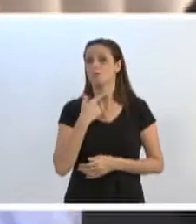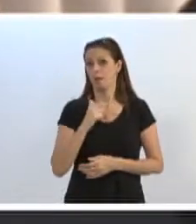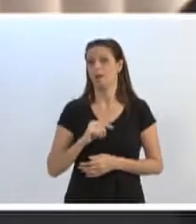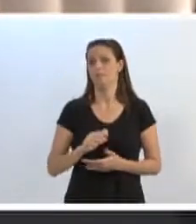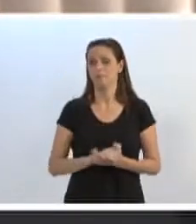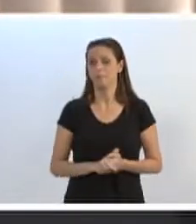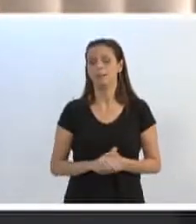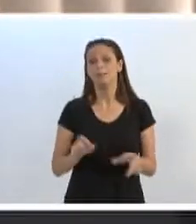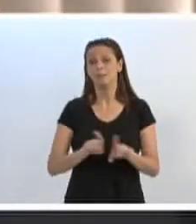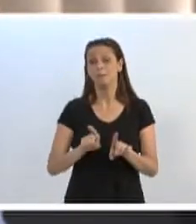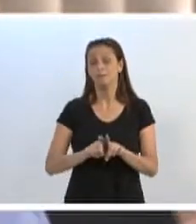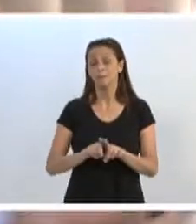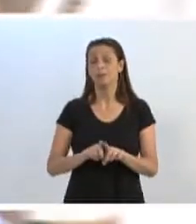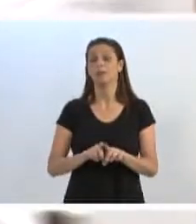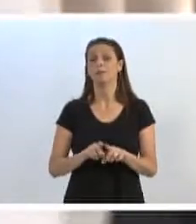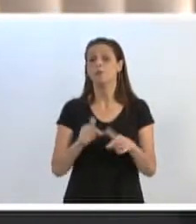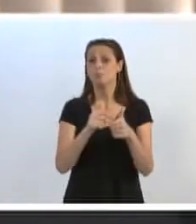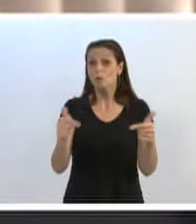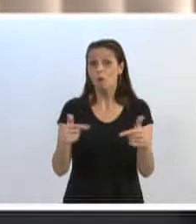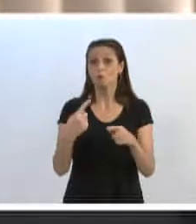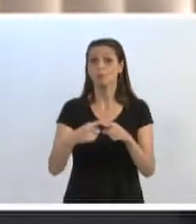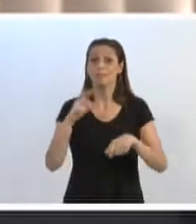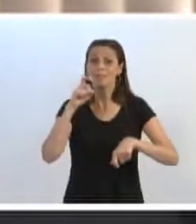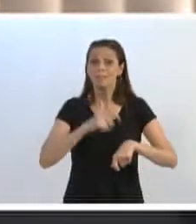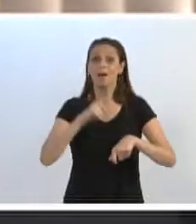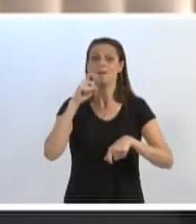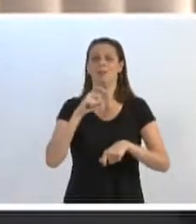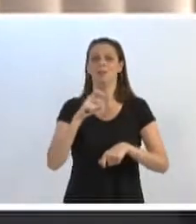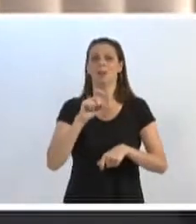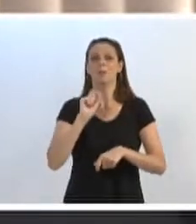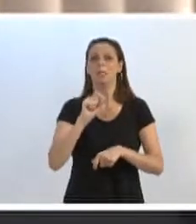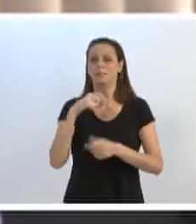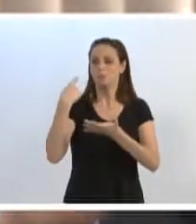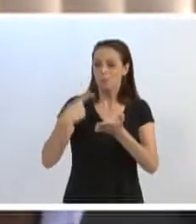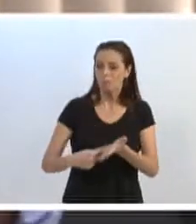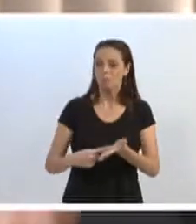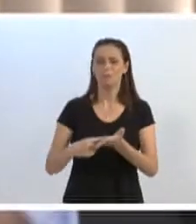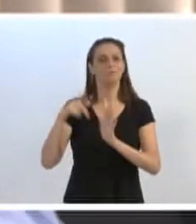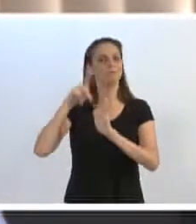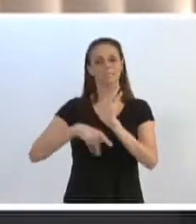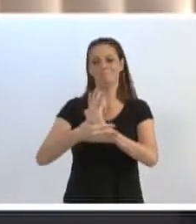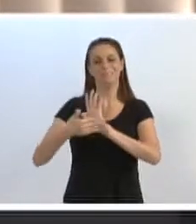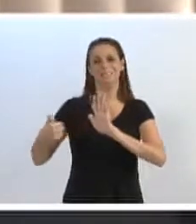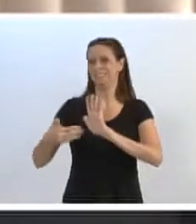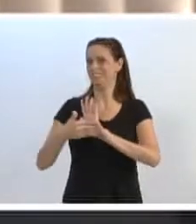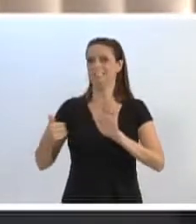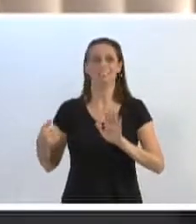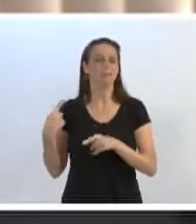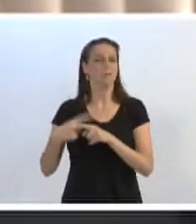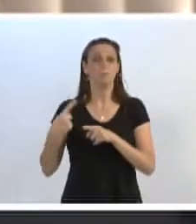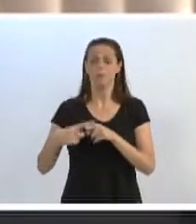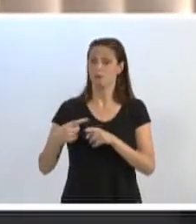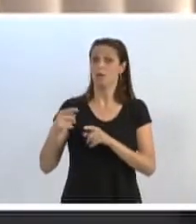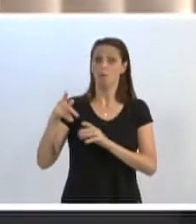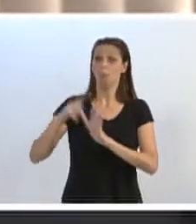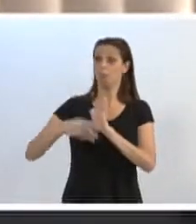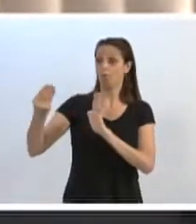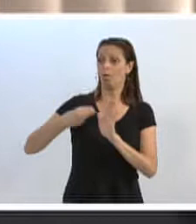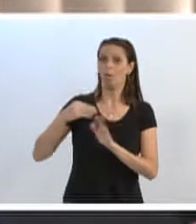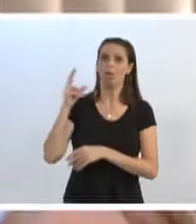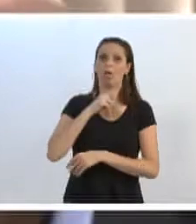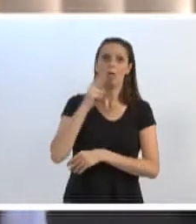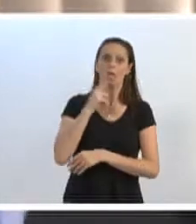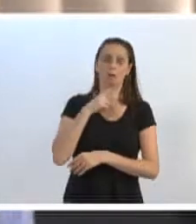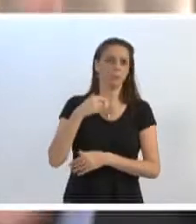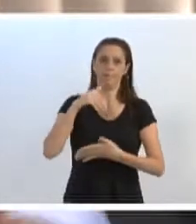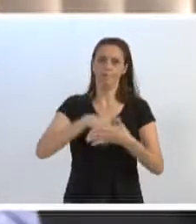naquela ocasião a gente conseguiu tirar de pauta na CCJ a questão do projeto, que chegou sim em regime de urgência, né? E